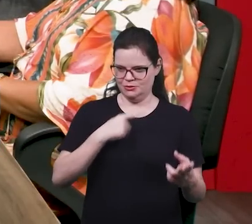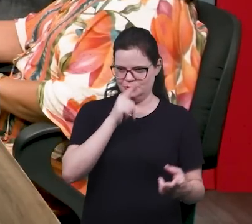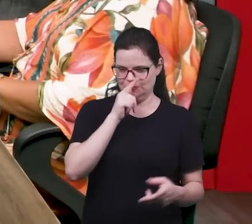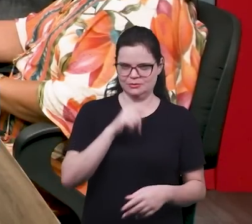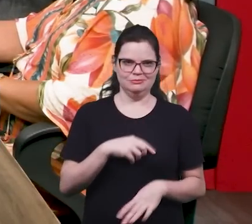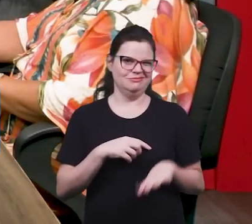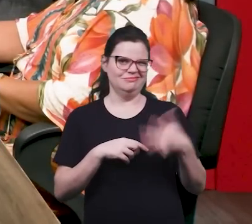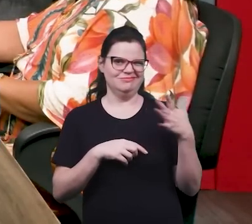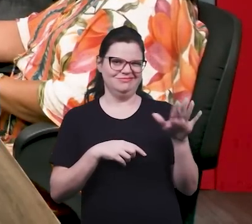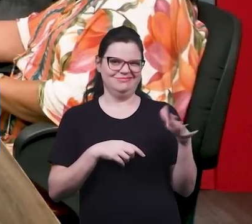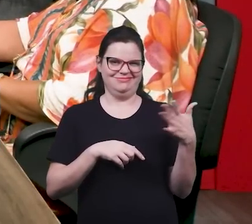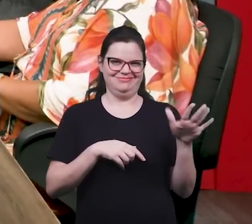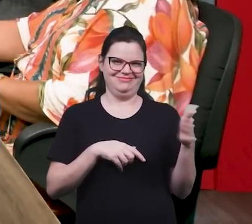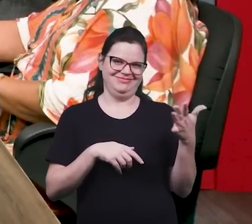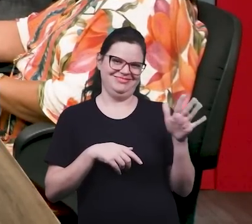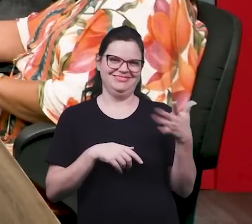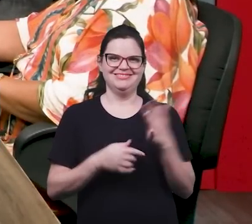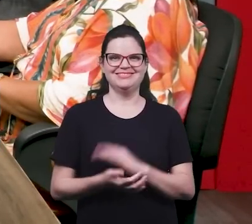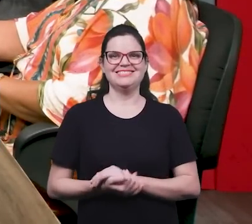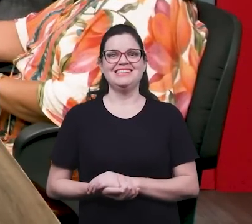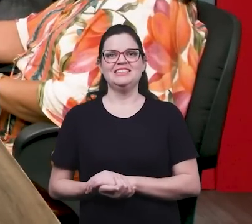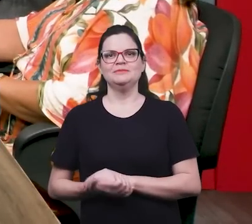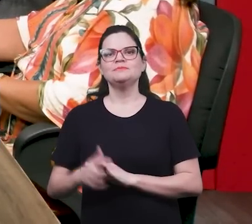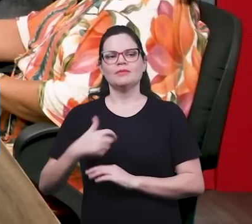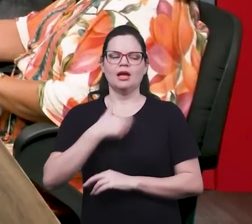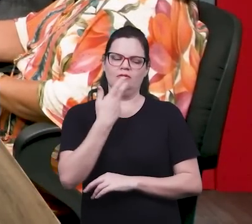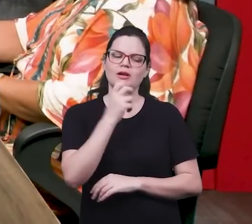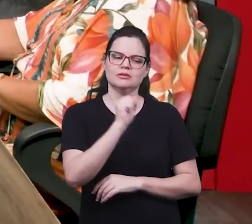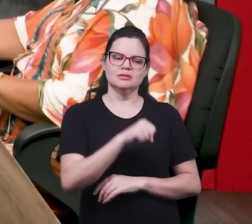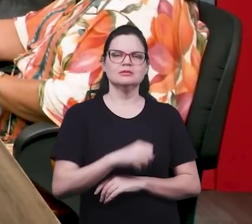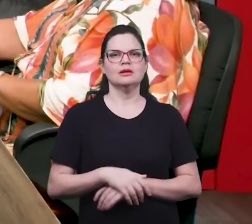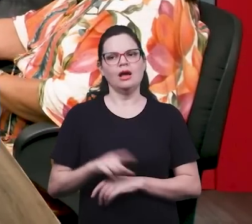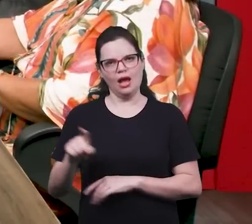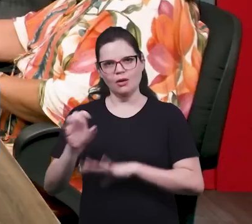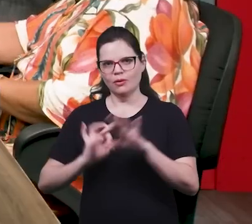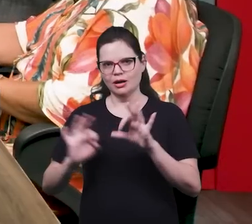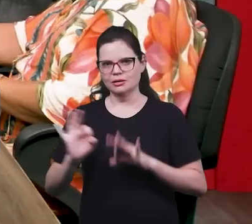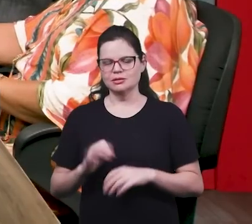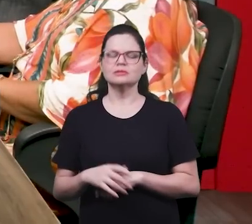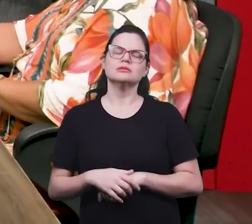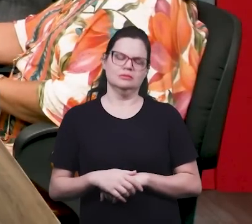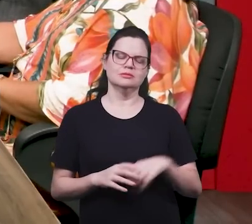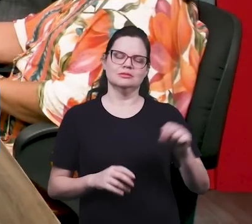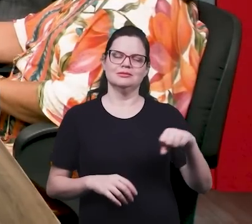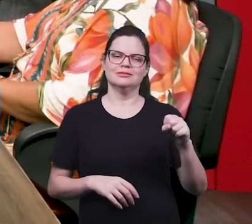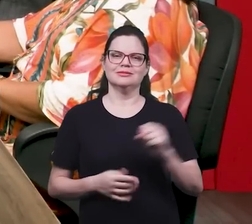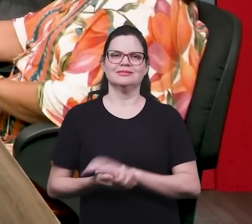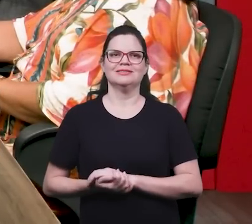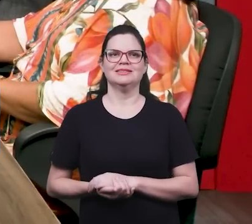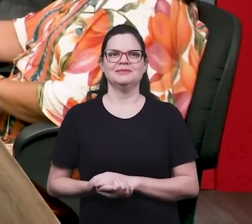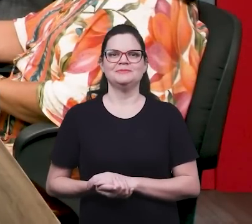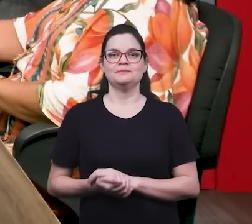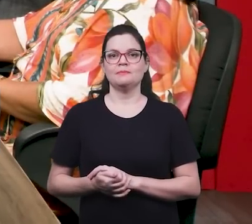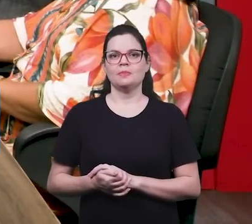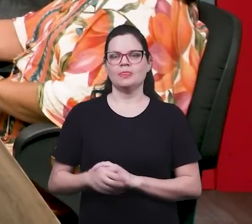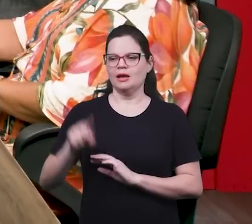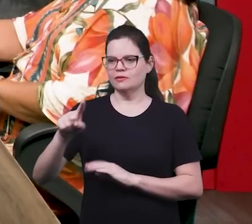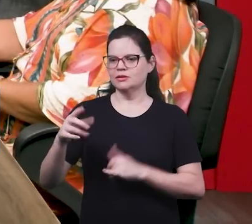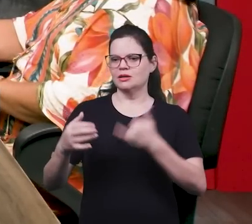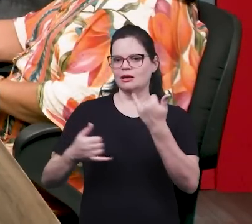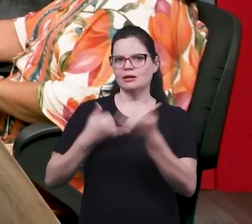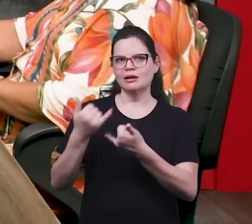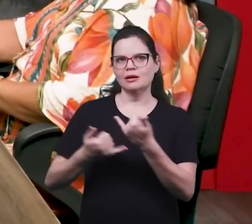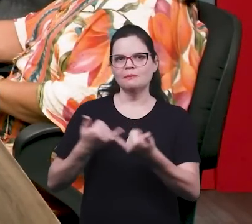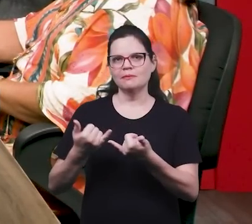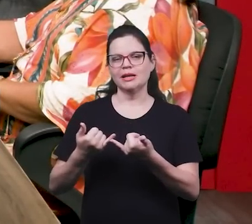ou menos. Eu diria que sim. É mesmo, pastor? Brincava muito com as meninas? Brinca muito